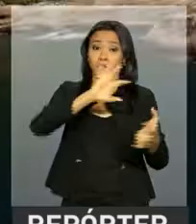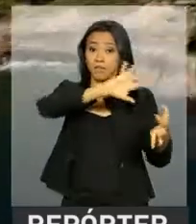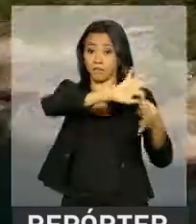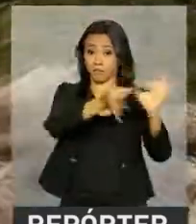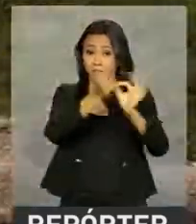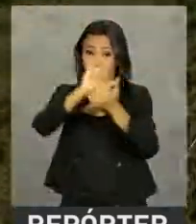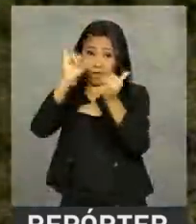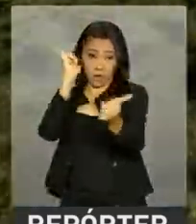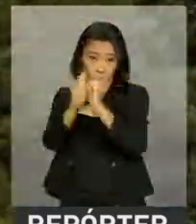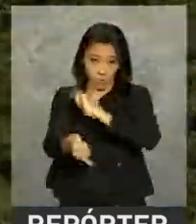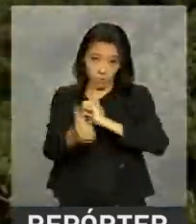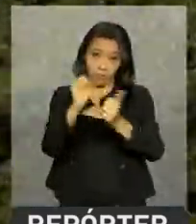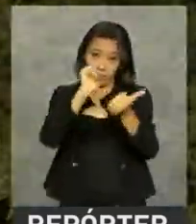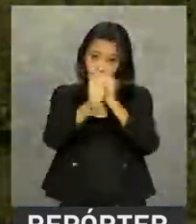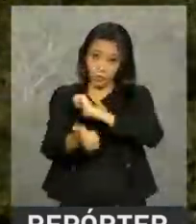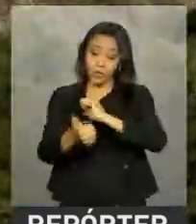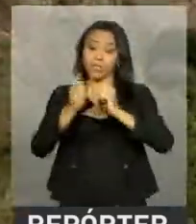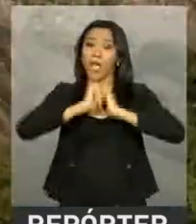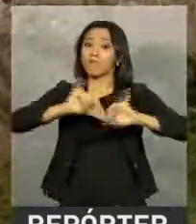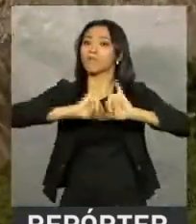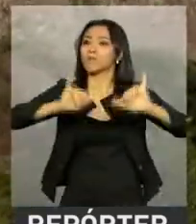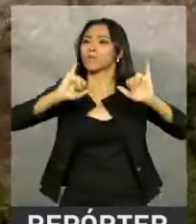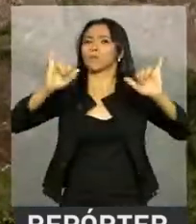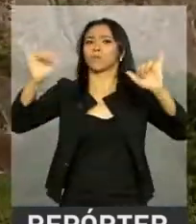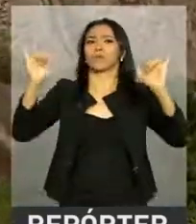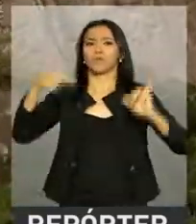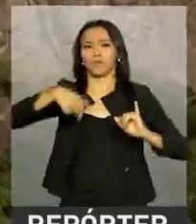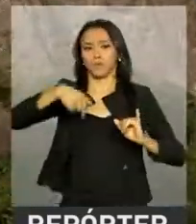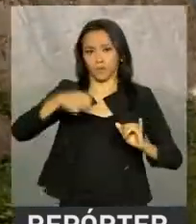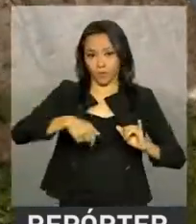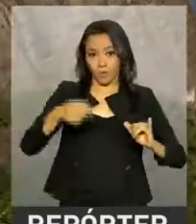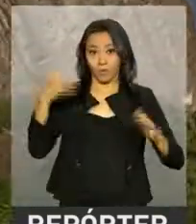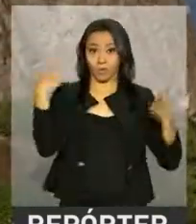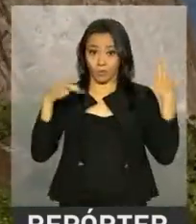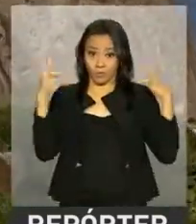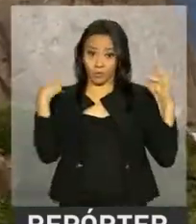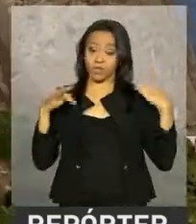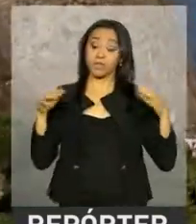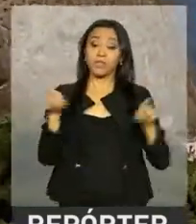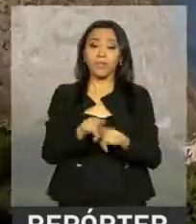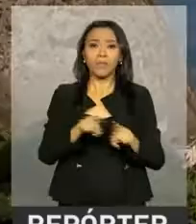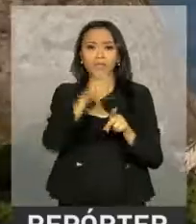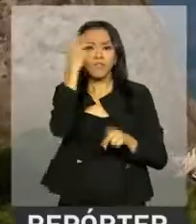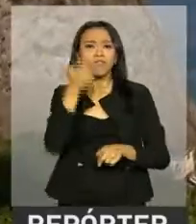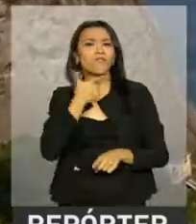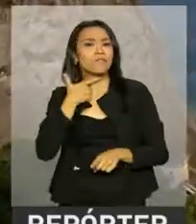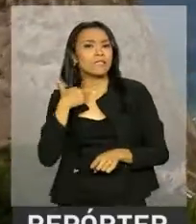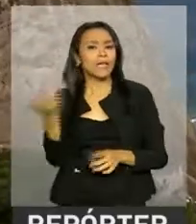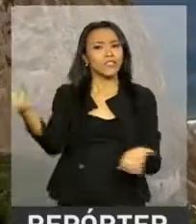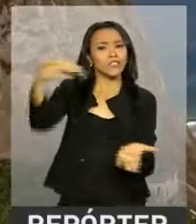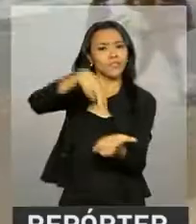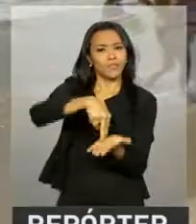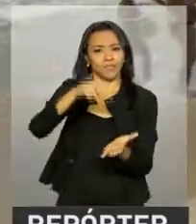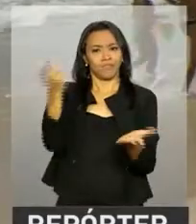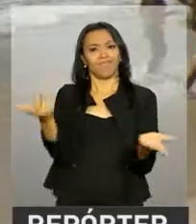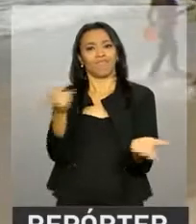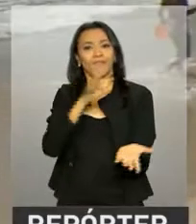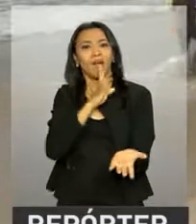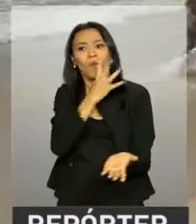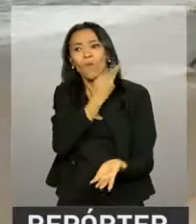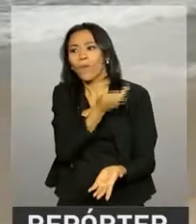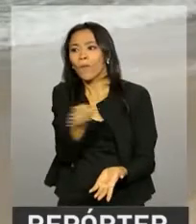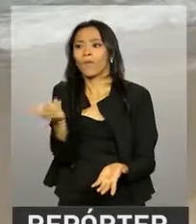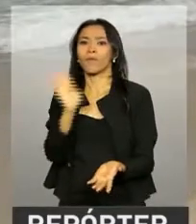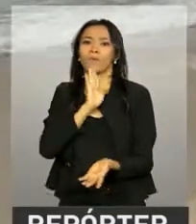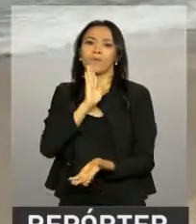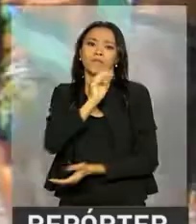e aumentou consideravelmente é o desejo das pessoas virem para a cidade maravilhosa de acordo com o